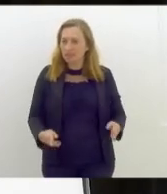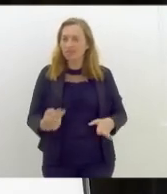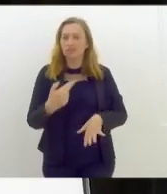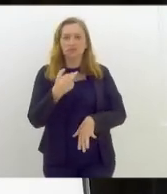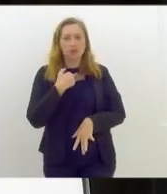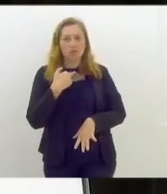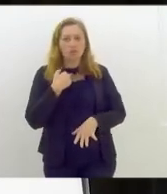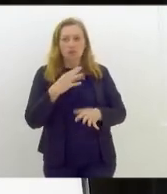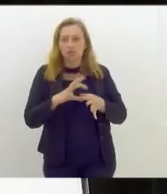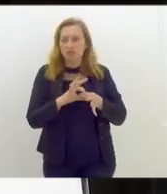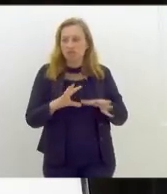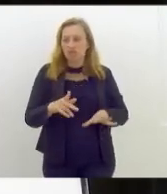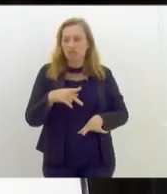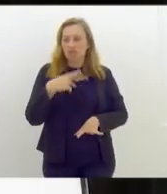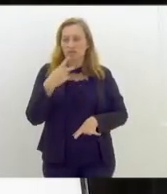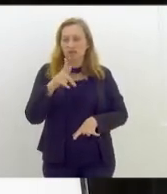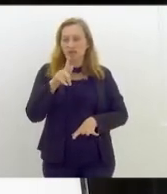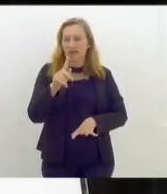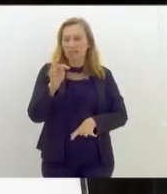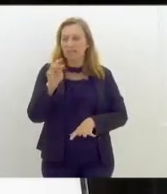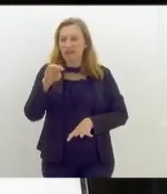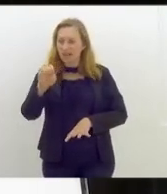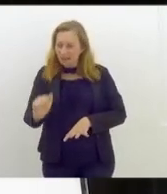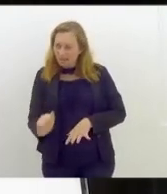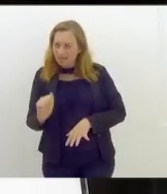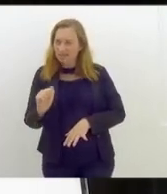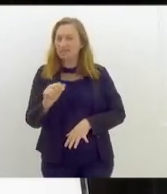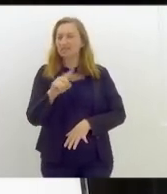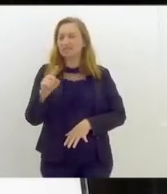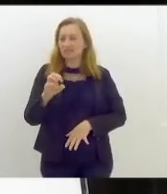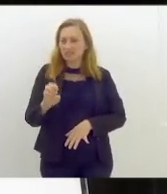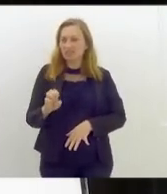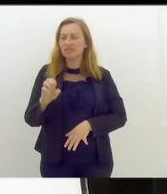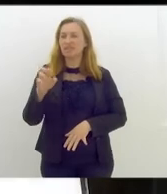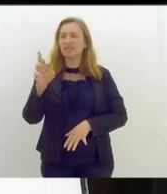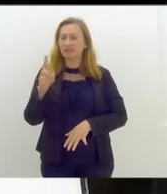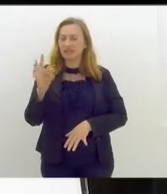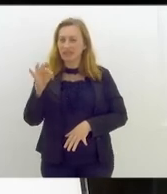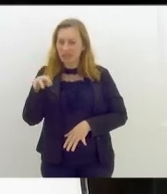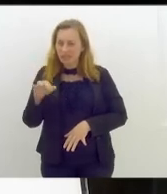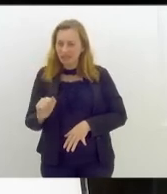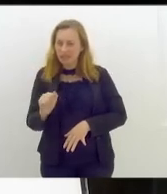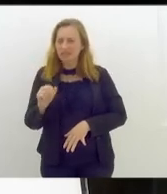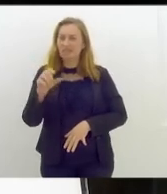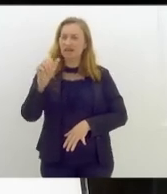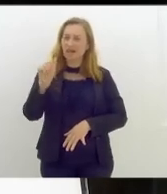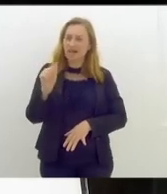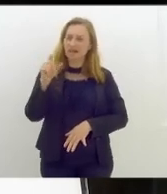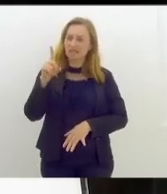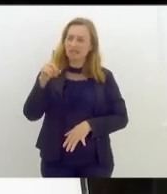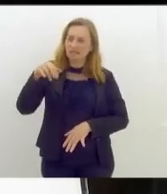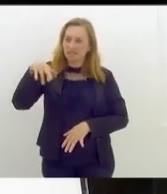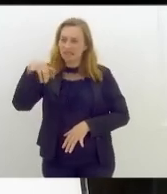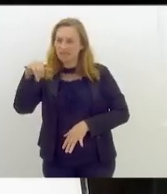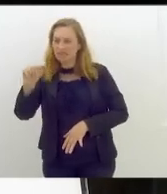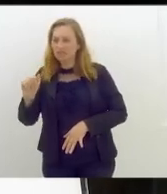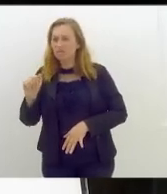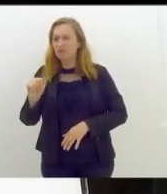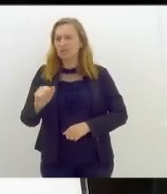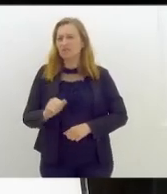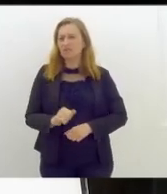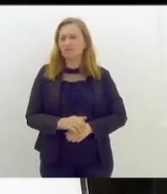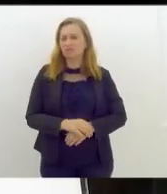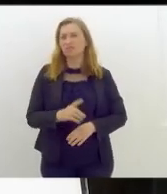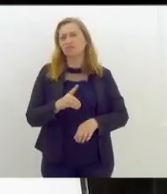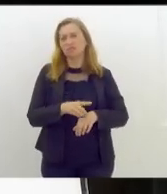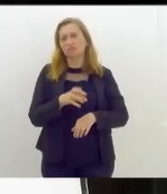fazer referência a Gabriela Zimia, a Renata Isaal, a Adriana Ramos Melo, doutor